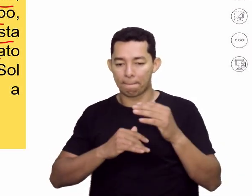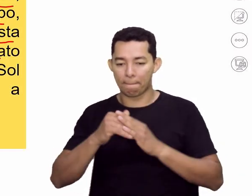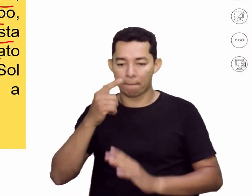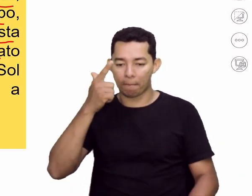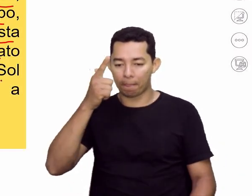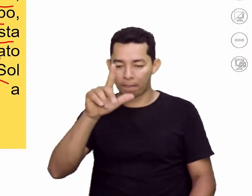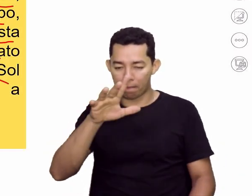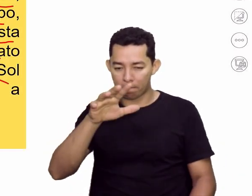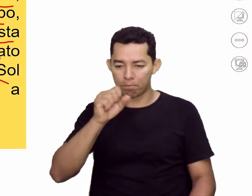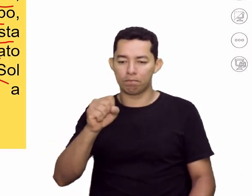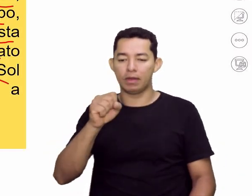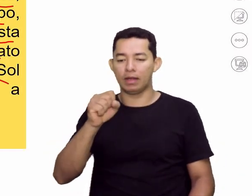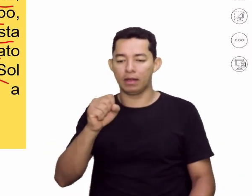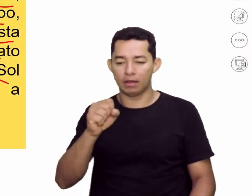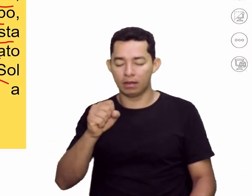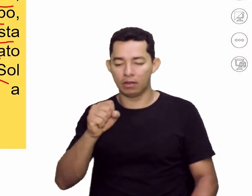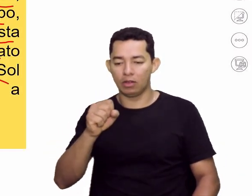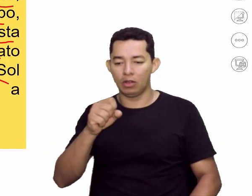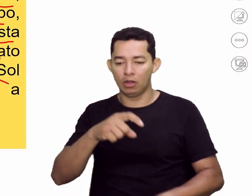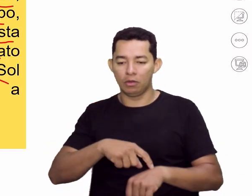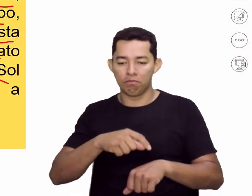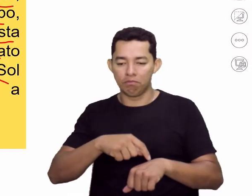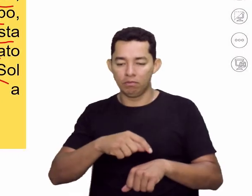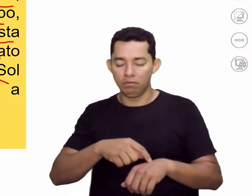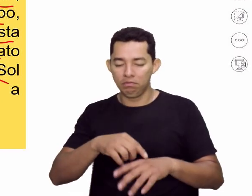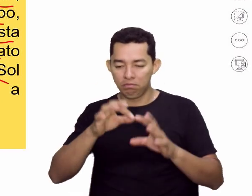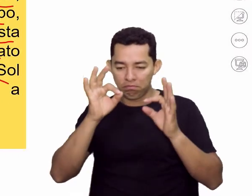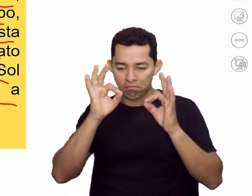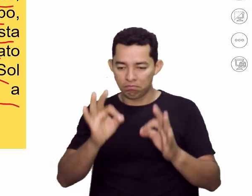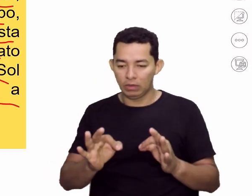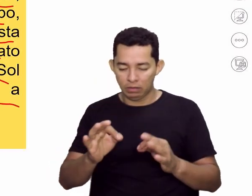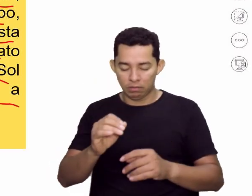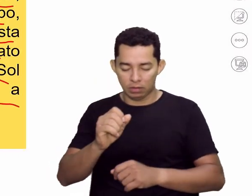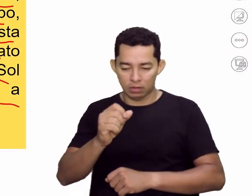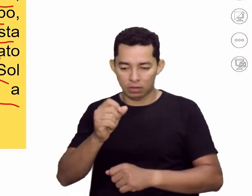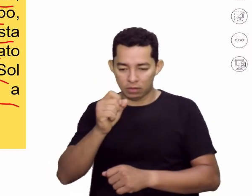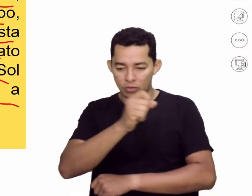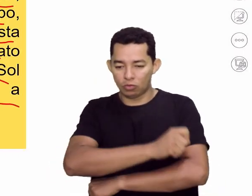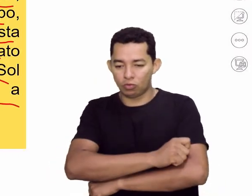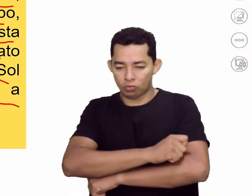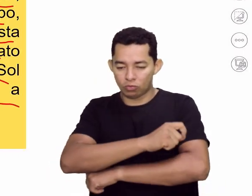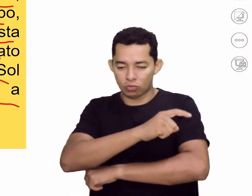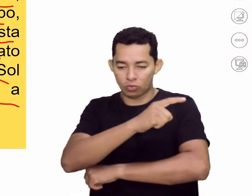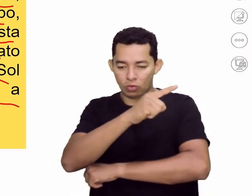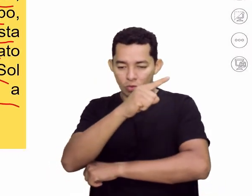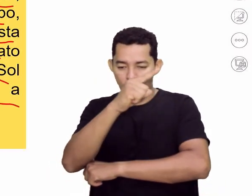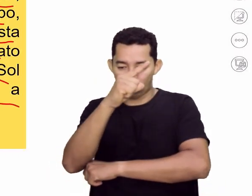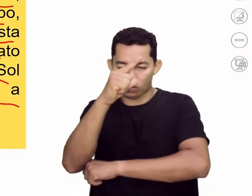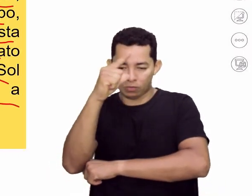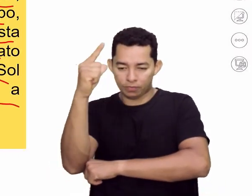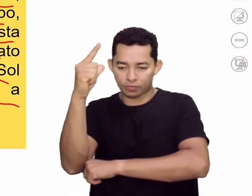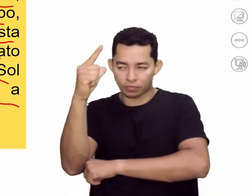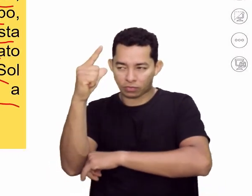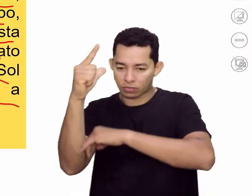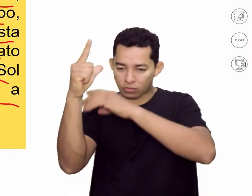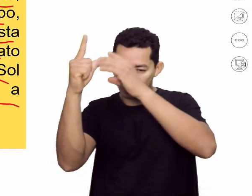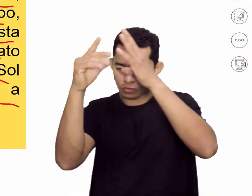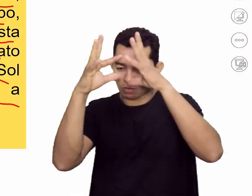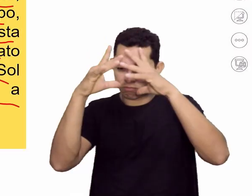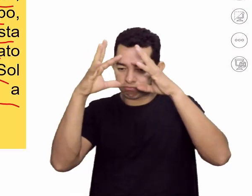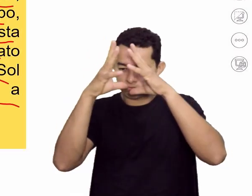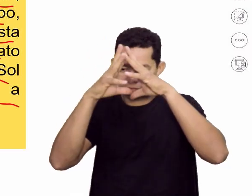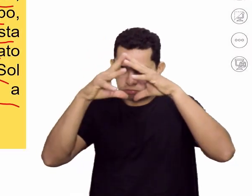o exato momento em que o sol começa a nascer e a neblina se desfaz, o nevoeiro